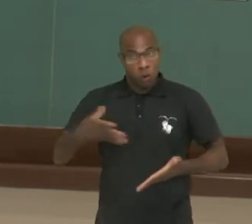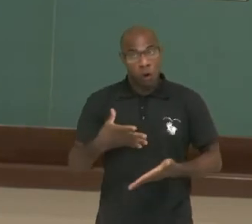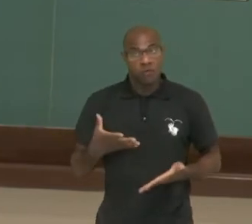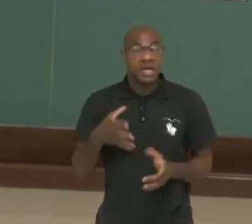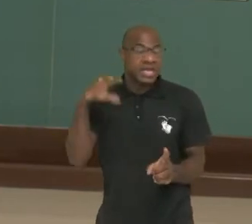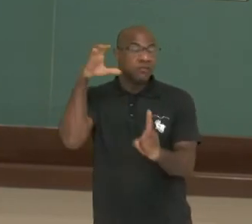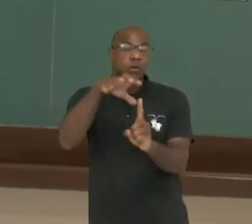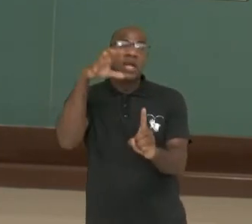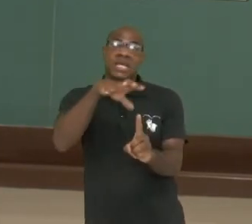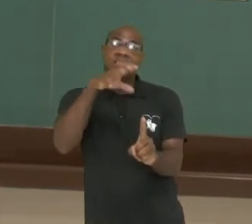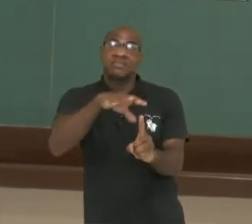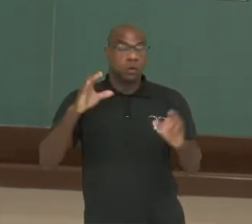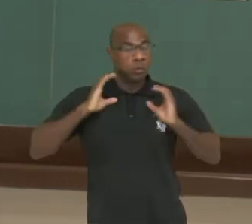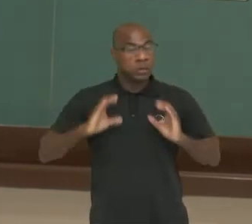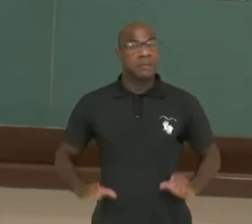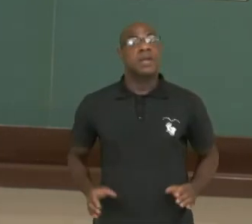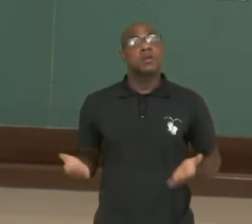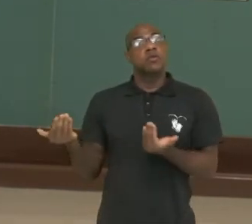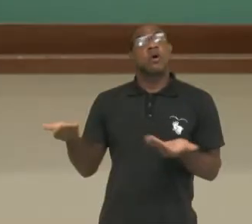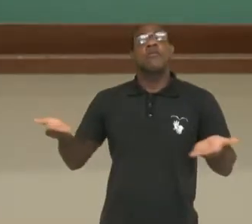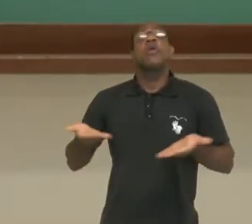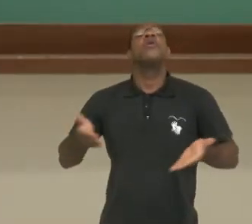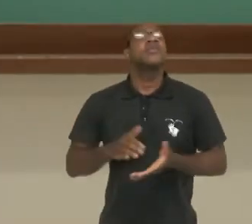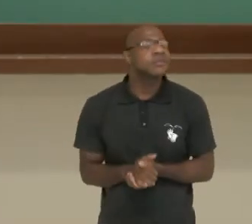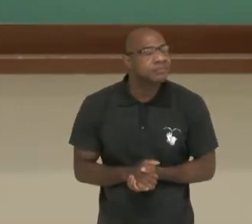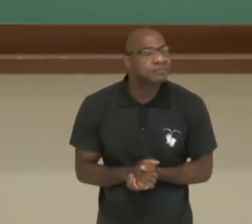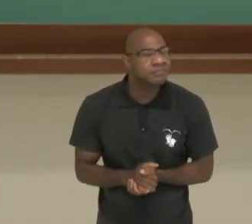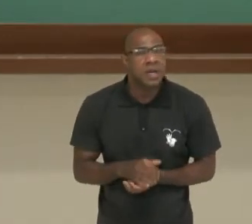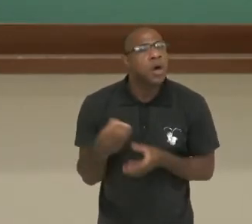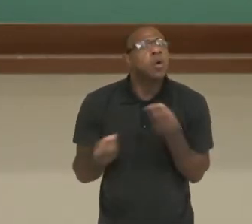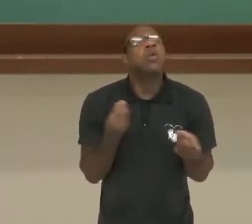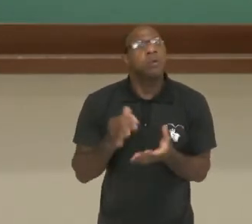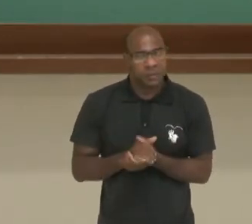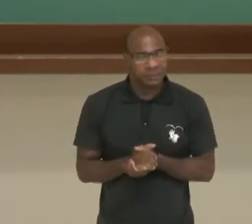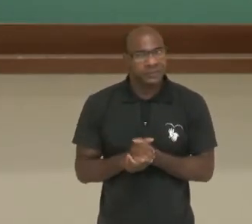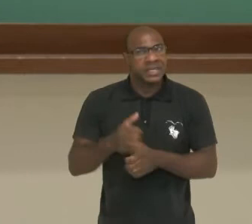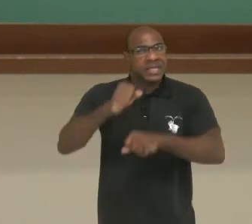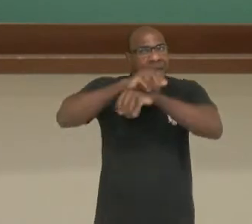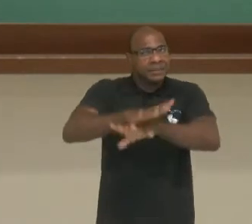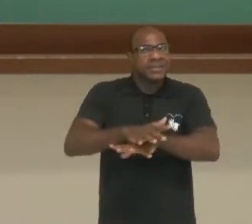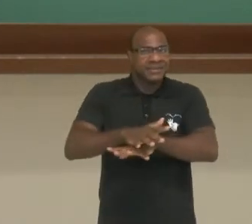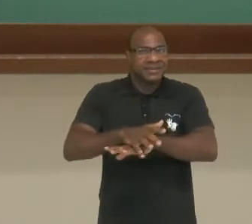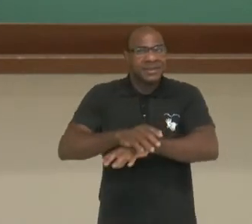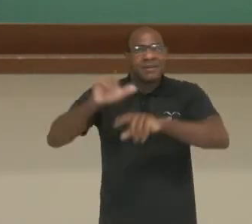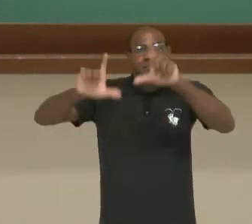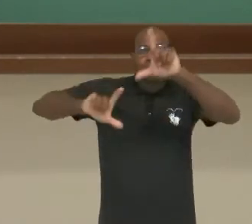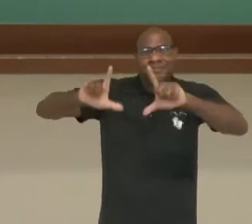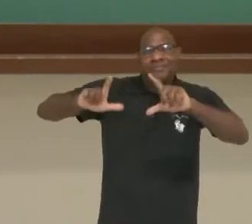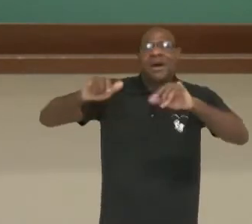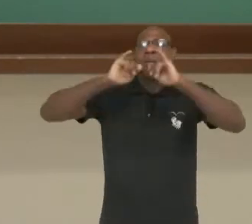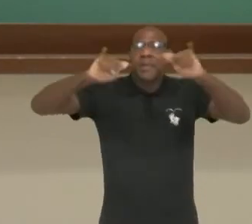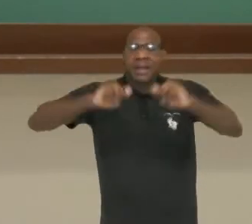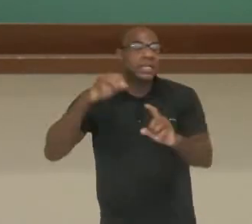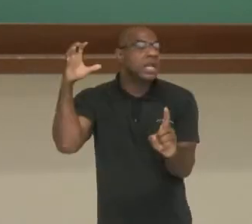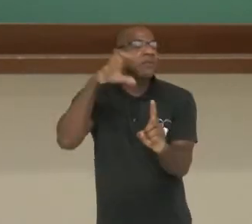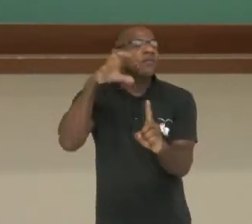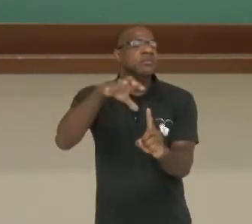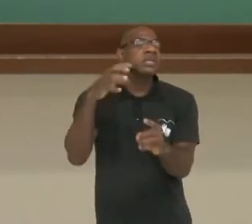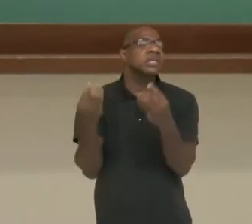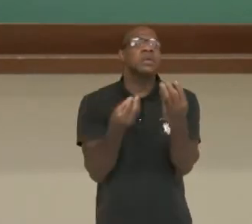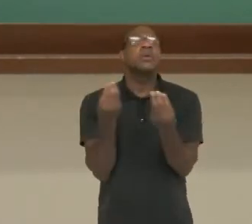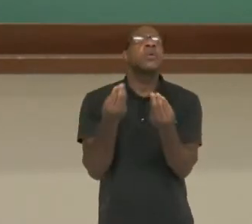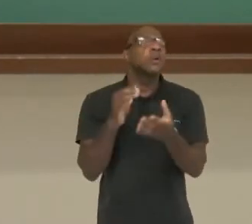dos jovens? E aí, não está difícil, né? A nossa segunda atividade requer aí um pouquinho de reflexão sobre o assunto que nós estamos